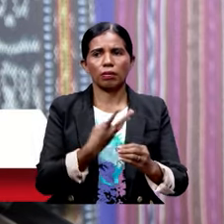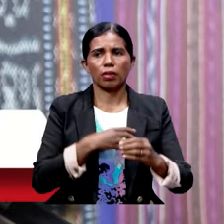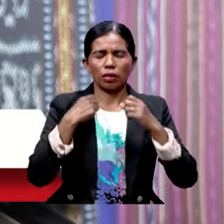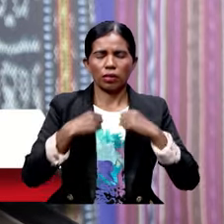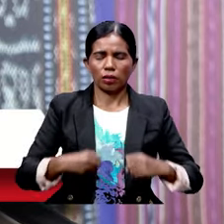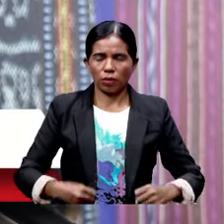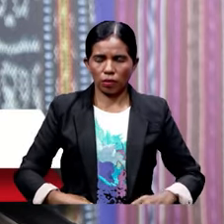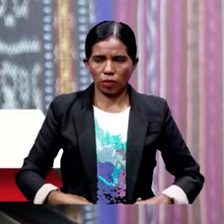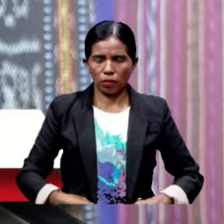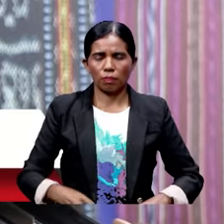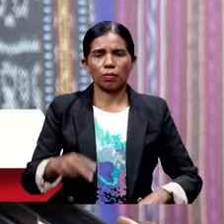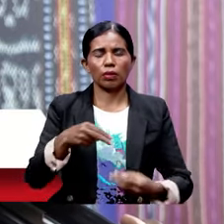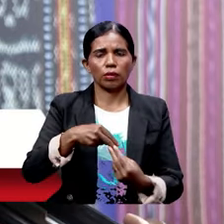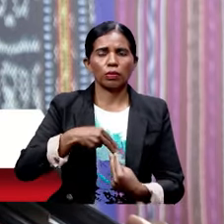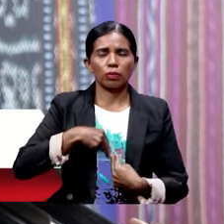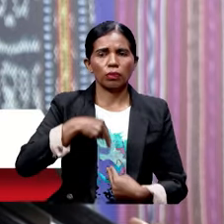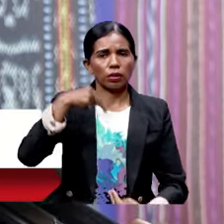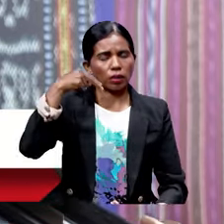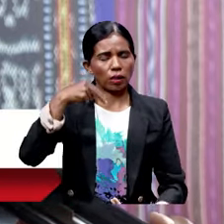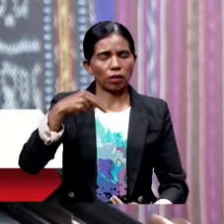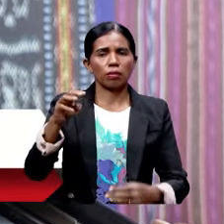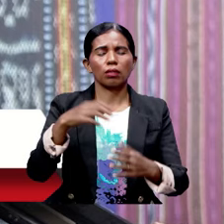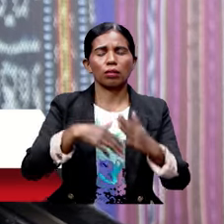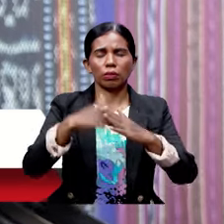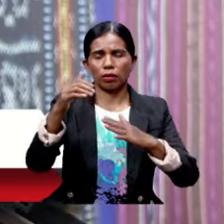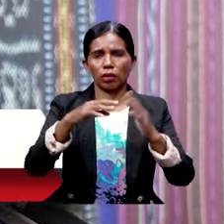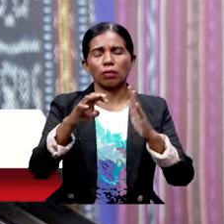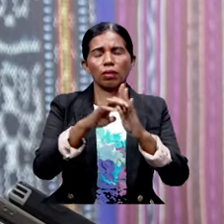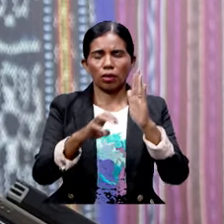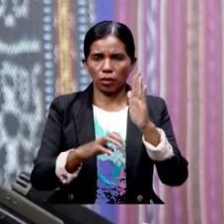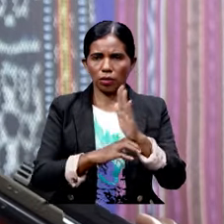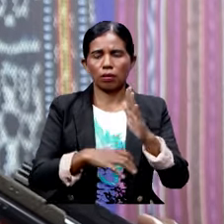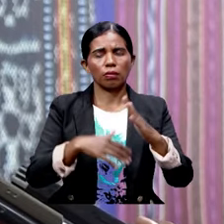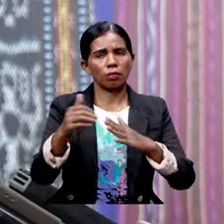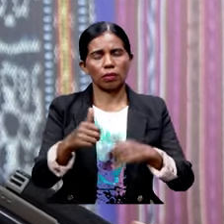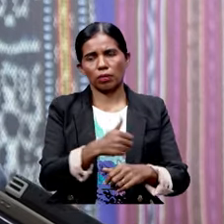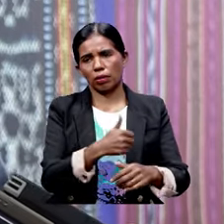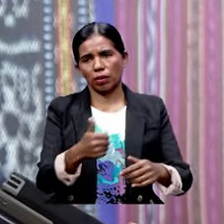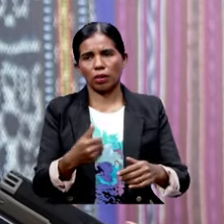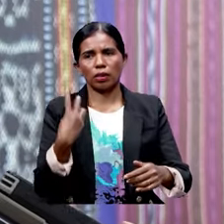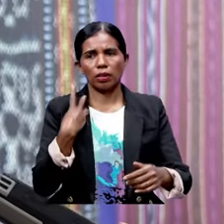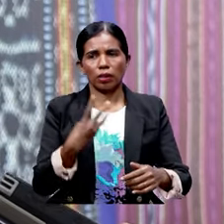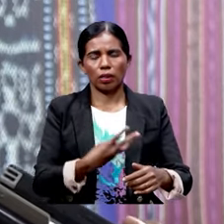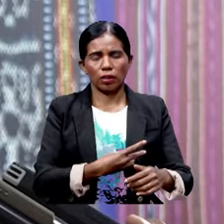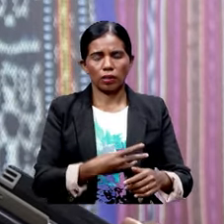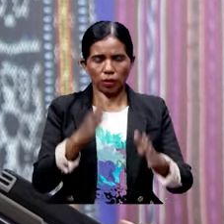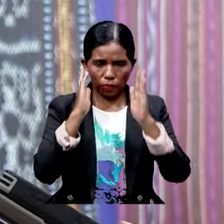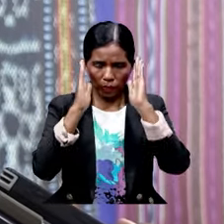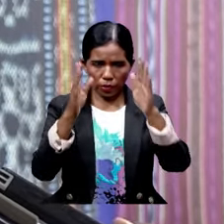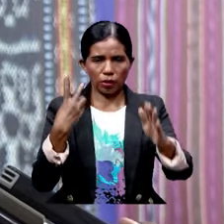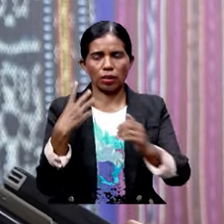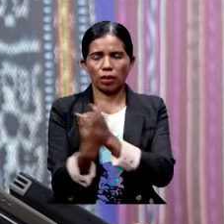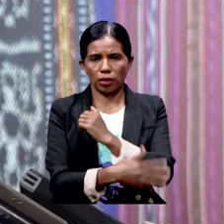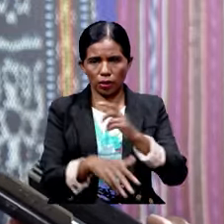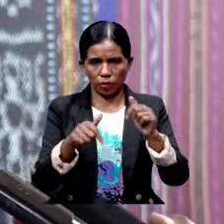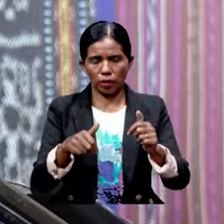saúde, a nutrição, a construção do Estado, a infraestrutura, a parte para que temos, que é fundamental para ter a Rainha. Também